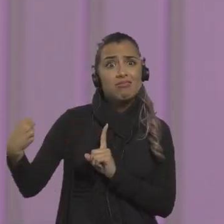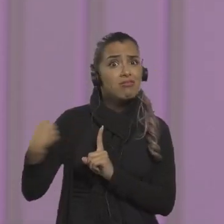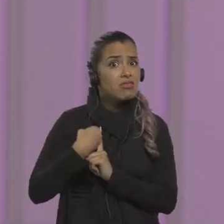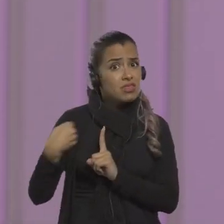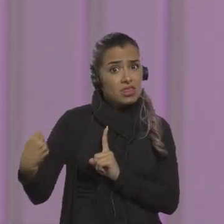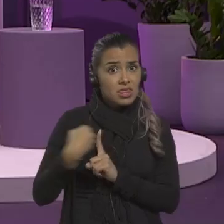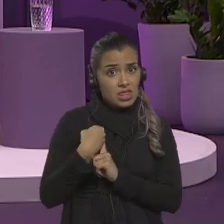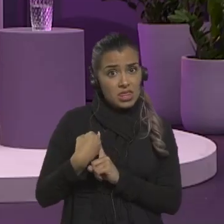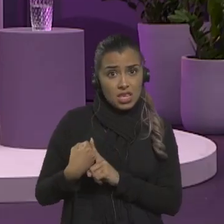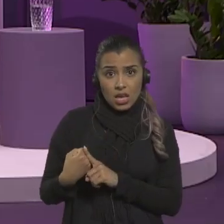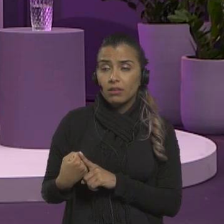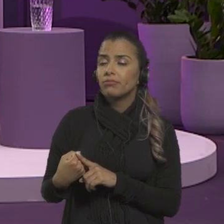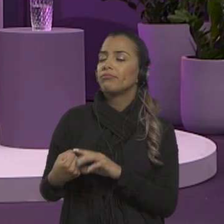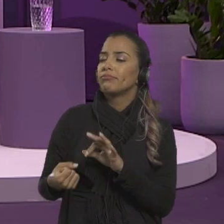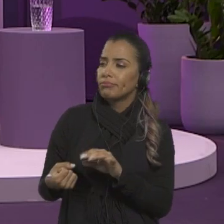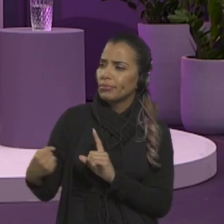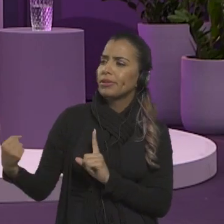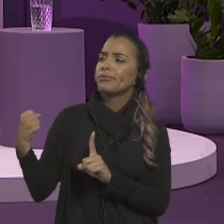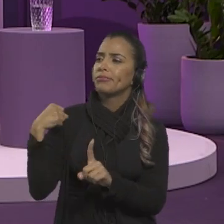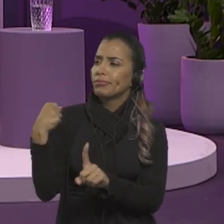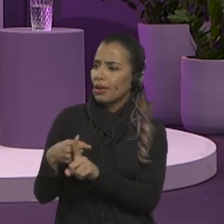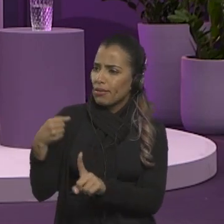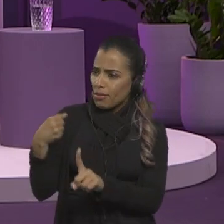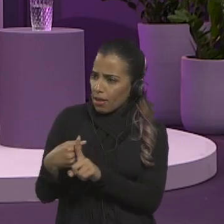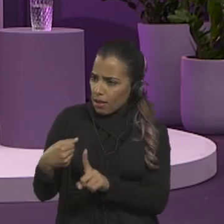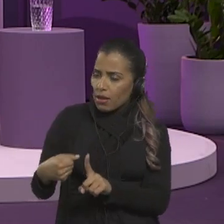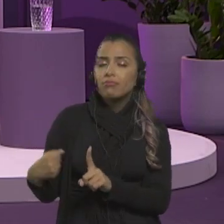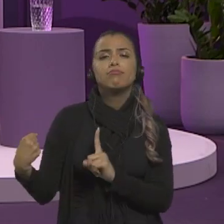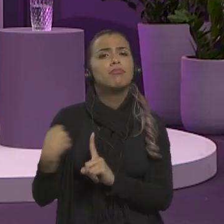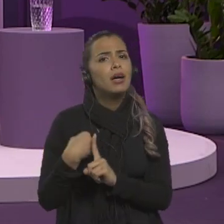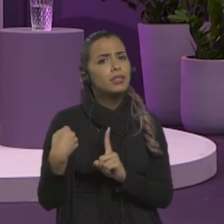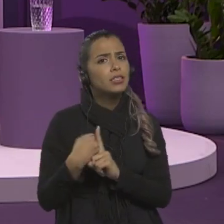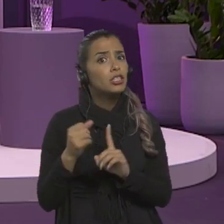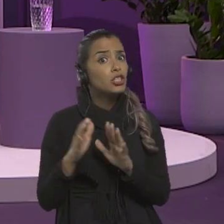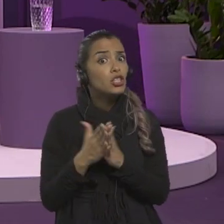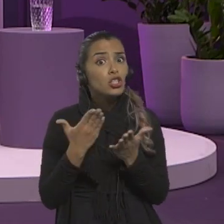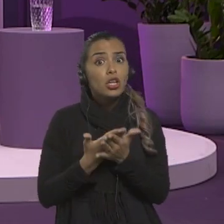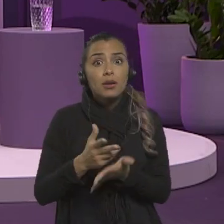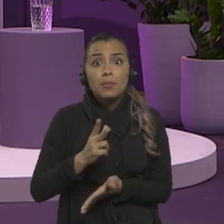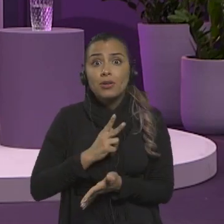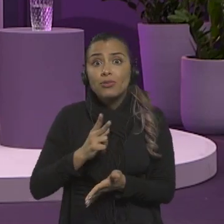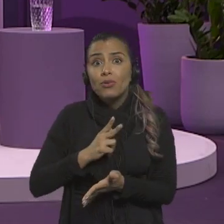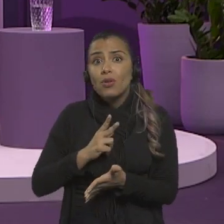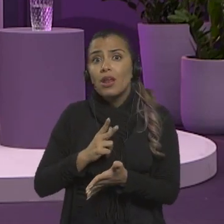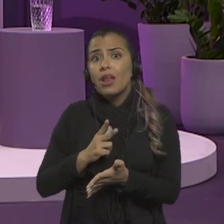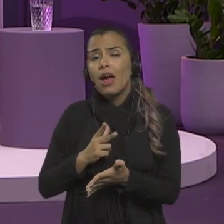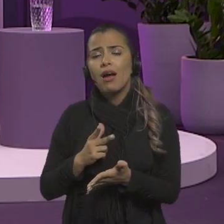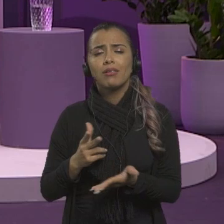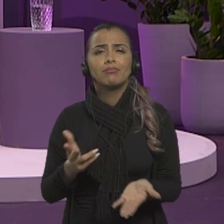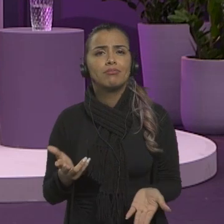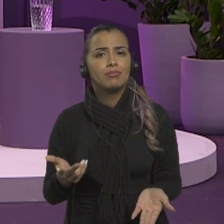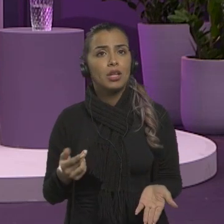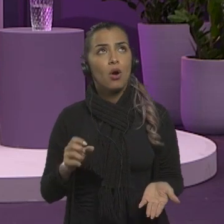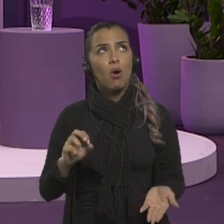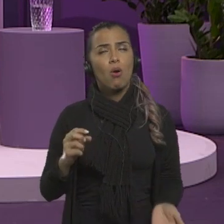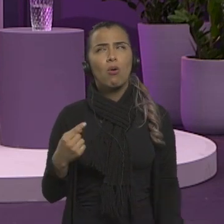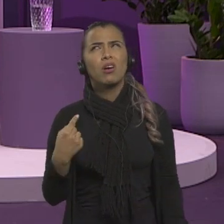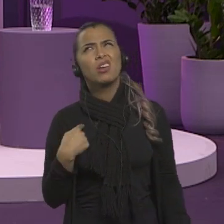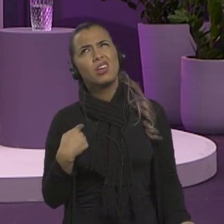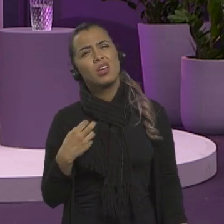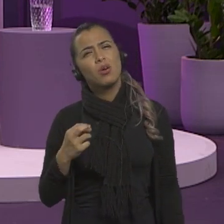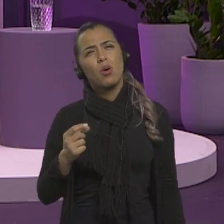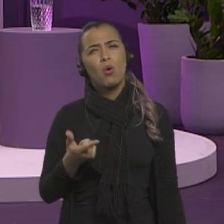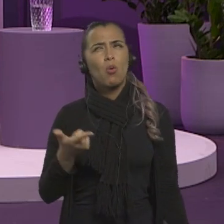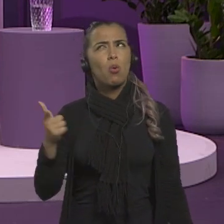Te Sim, bateram. me bateram. Eu estudei em escola particular a minha vida inteira. Então eu sempre era a única, ou tinha eu e mais uma